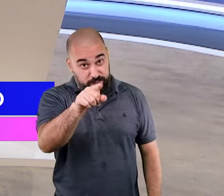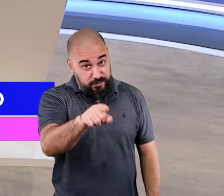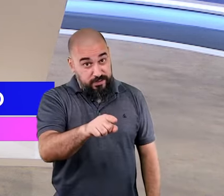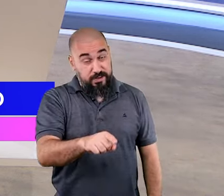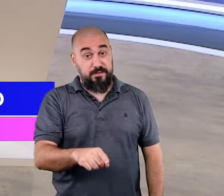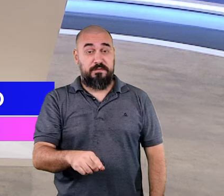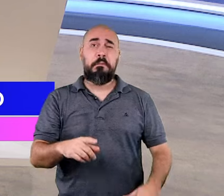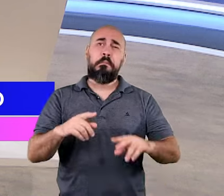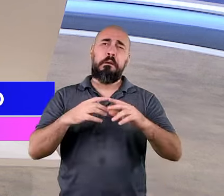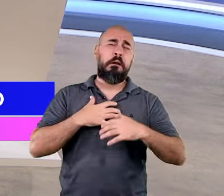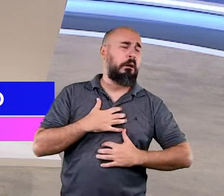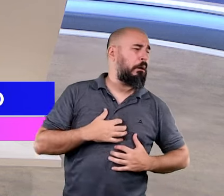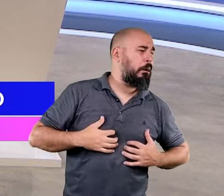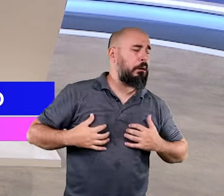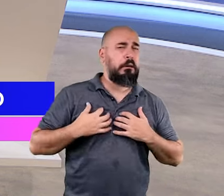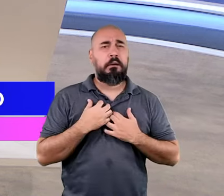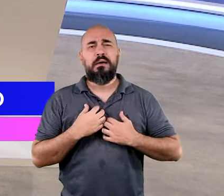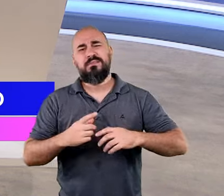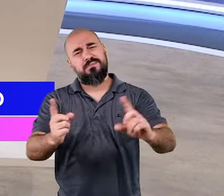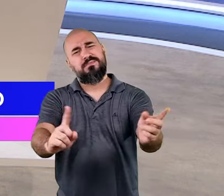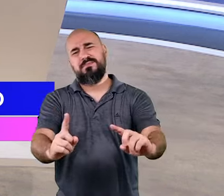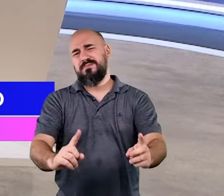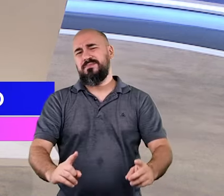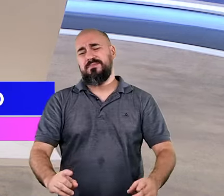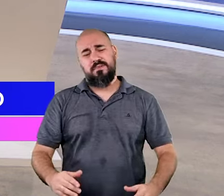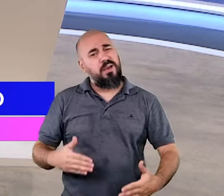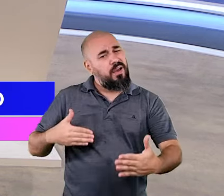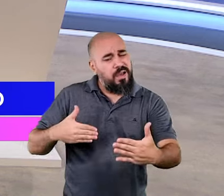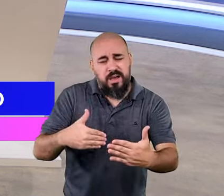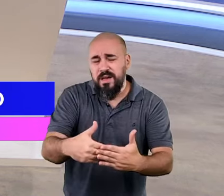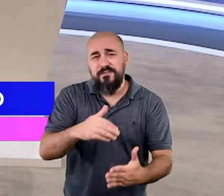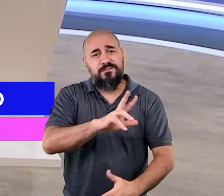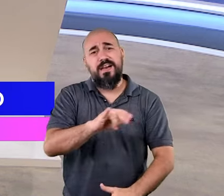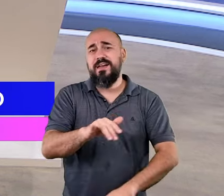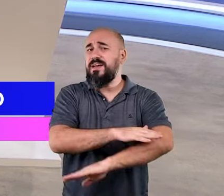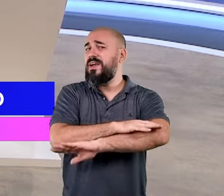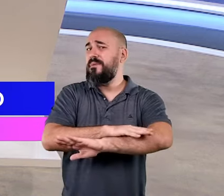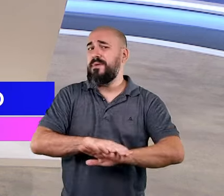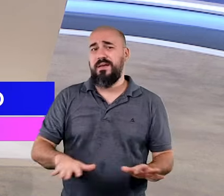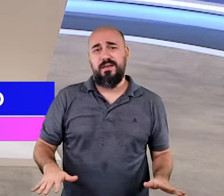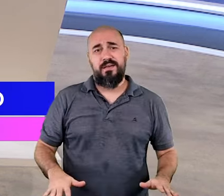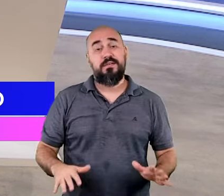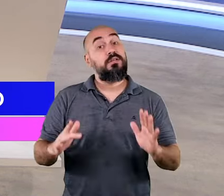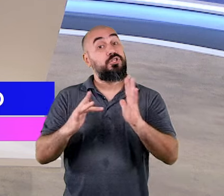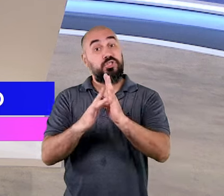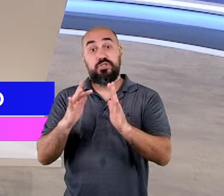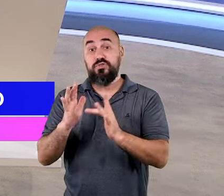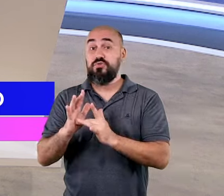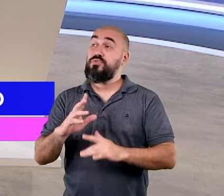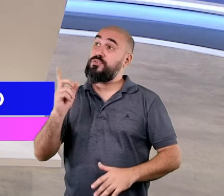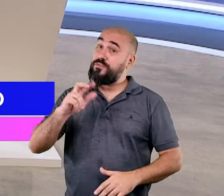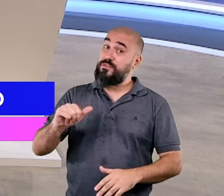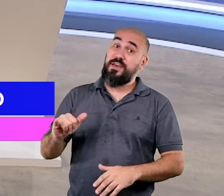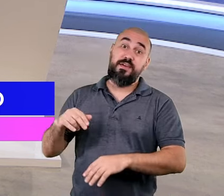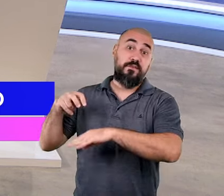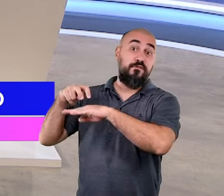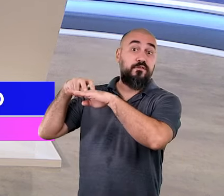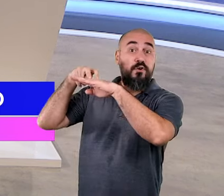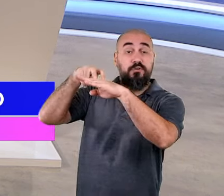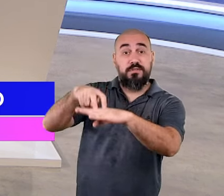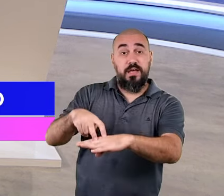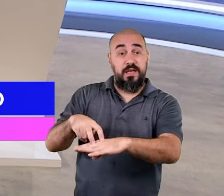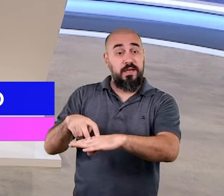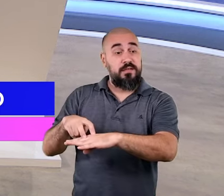porque nós estamos no final da história. Quando Jesus Cristo aparecer, nós nunca